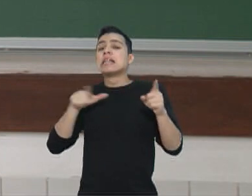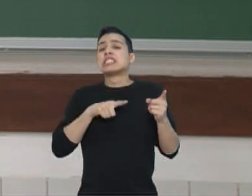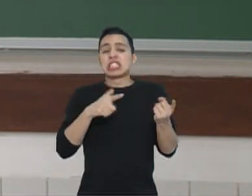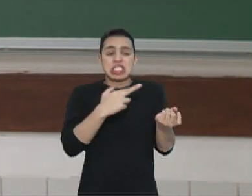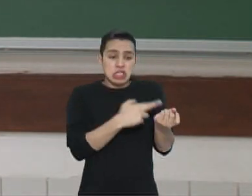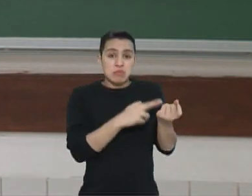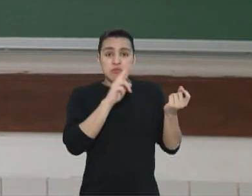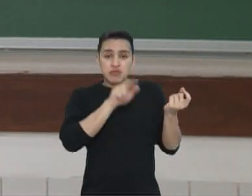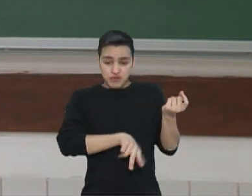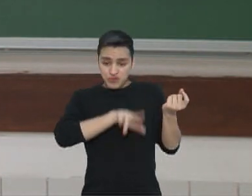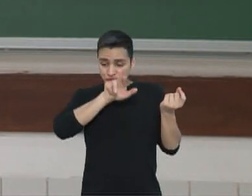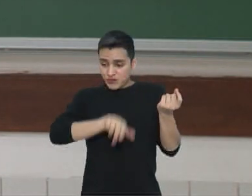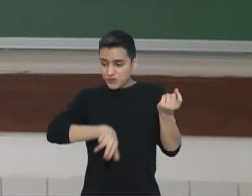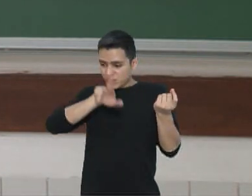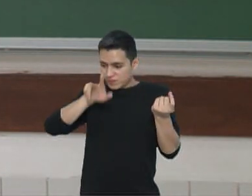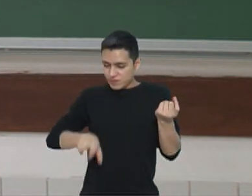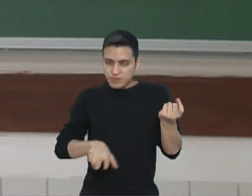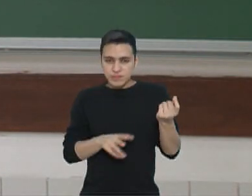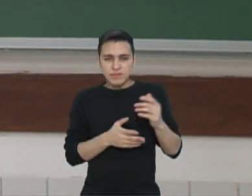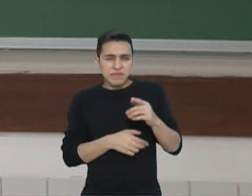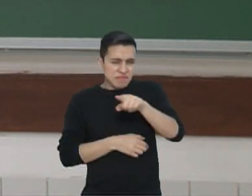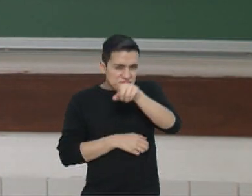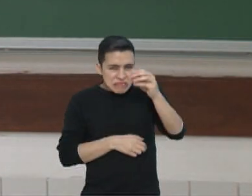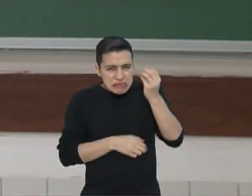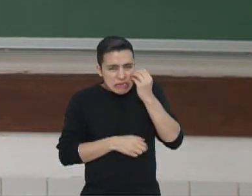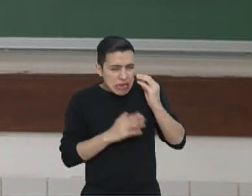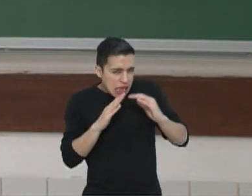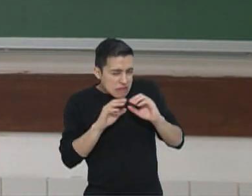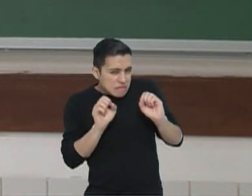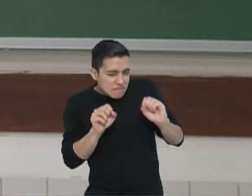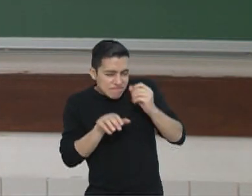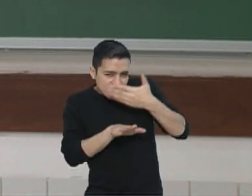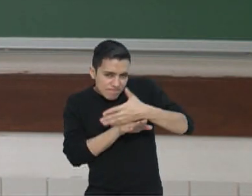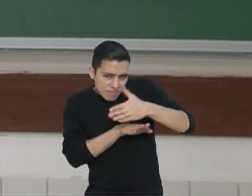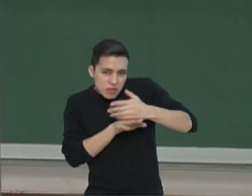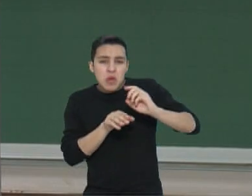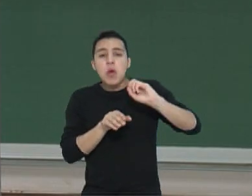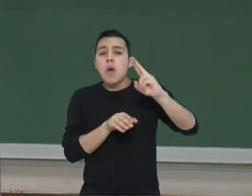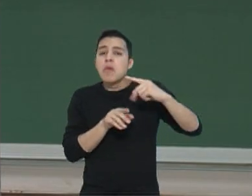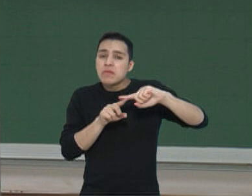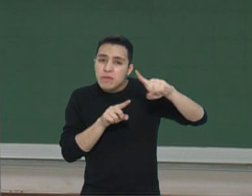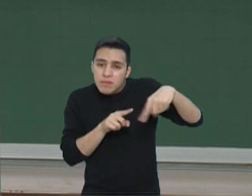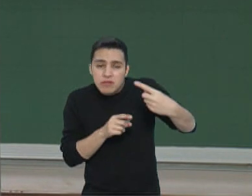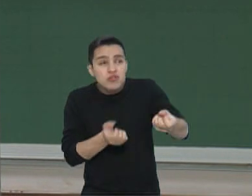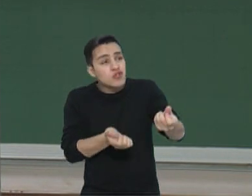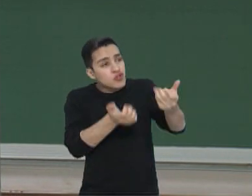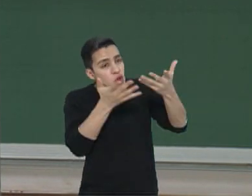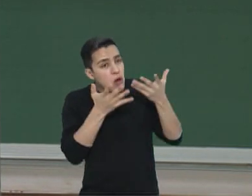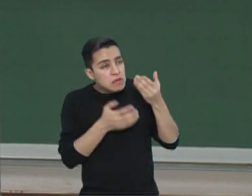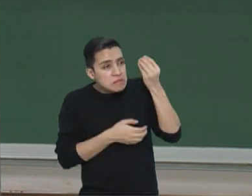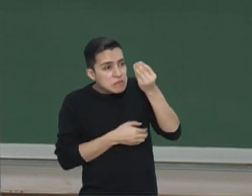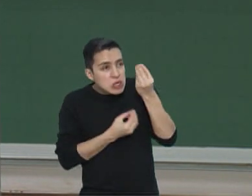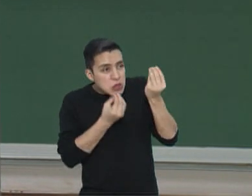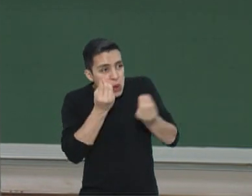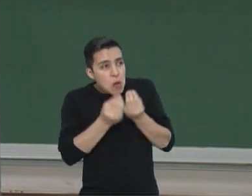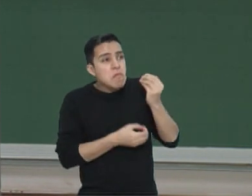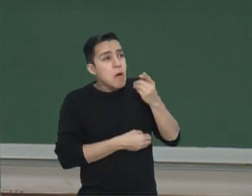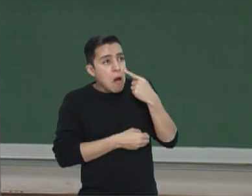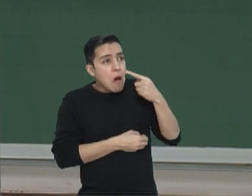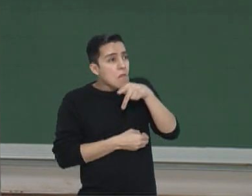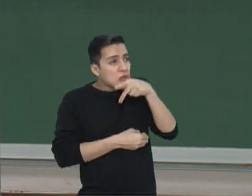diferentes. Podem tentar fazer em casa, depois podem contar como foi a experiência para o seu professor ou